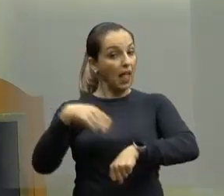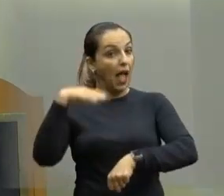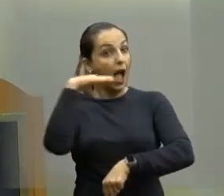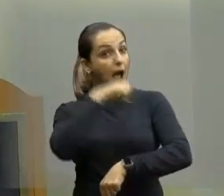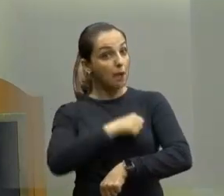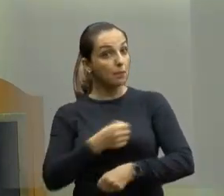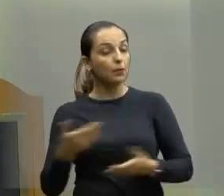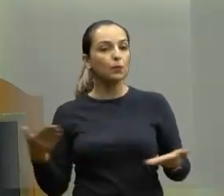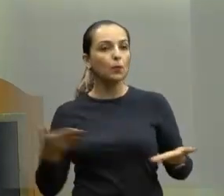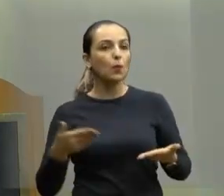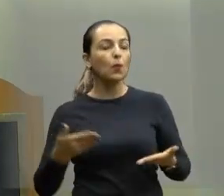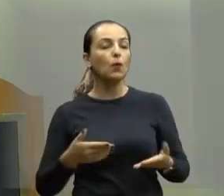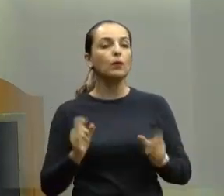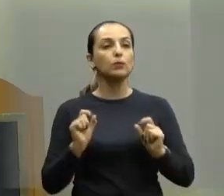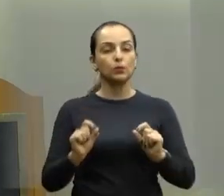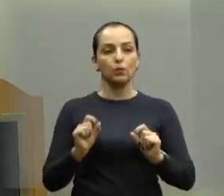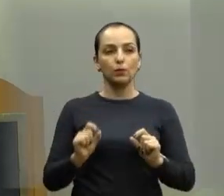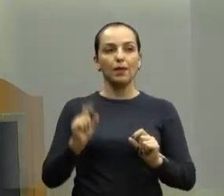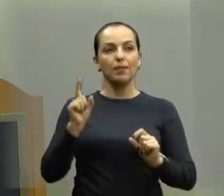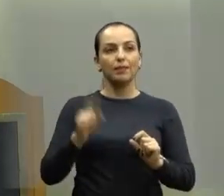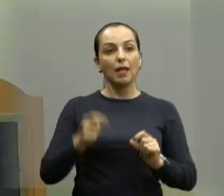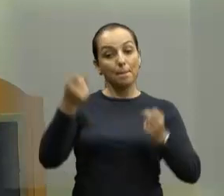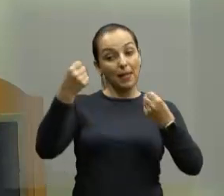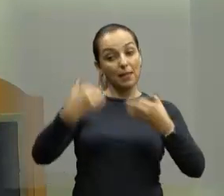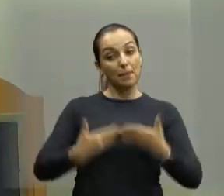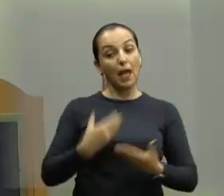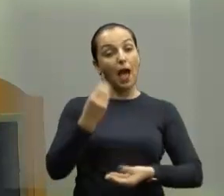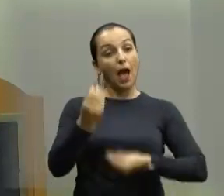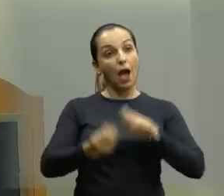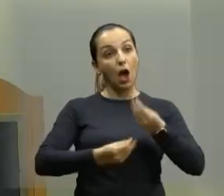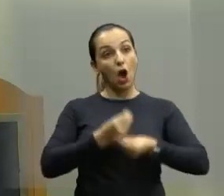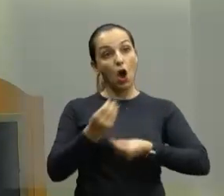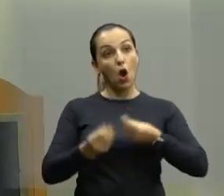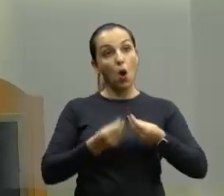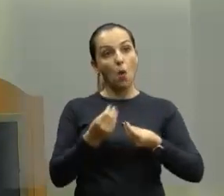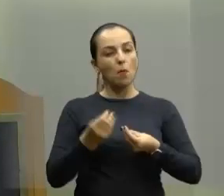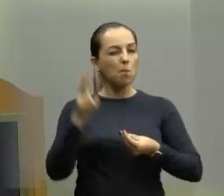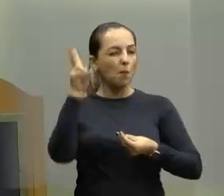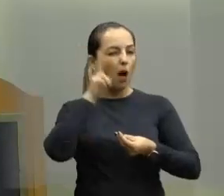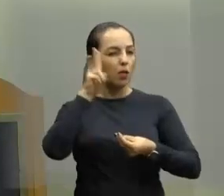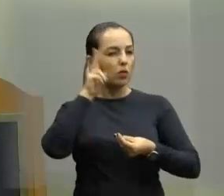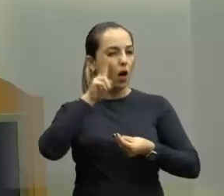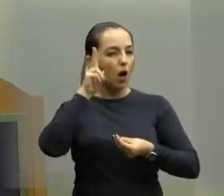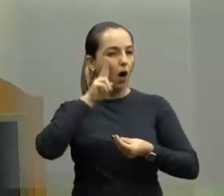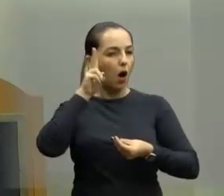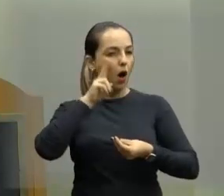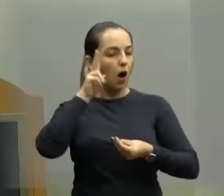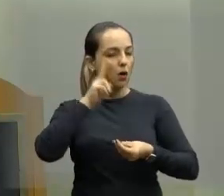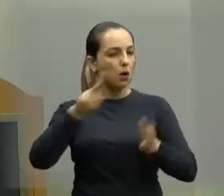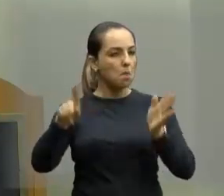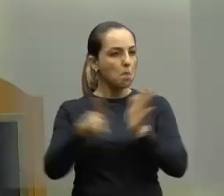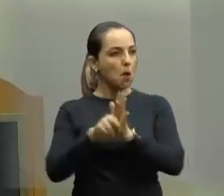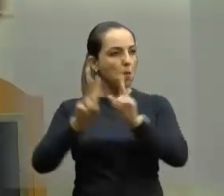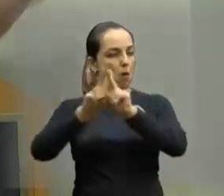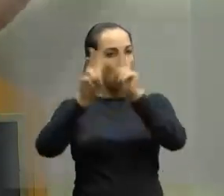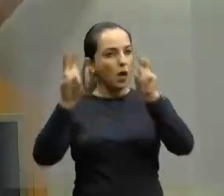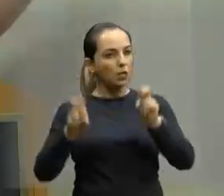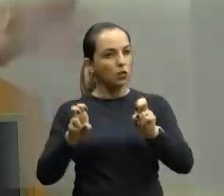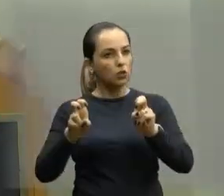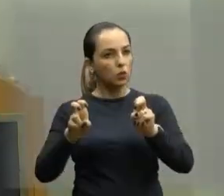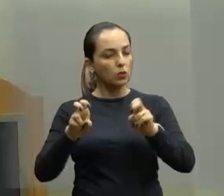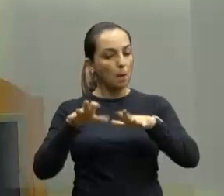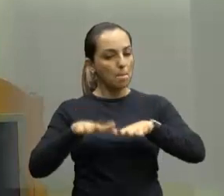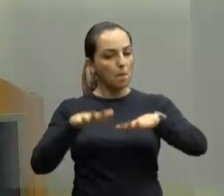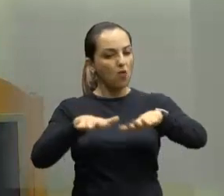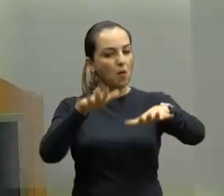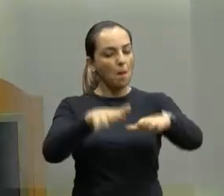essa Tribuna no dia de hoje para contar um pouquinho sobre uma retórica né Principalmente vamos falar hoje sobre paradas